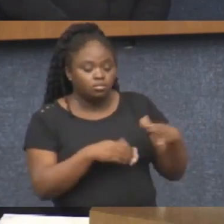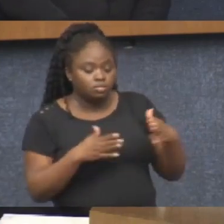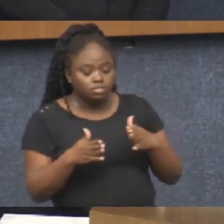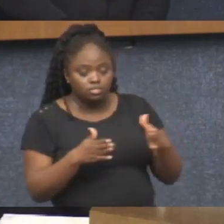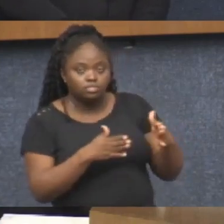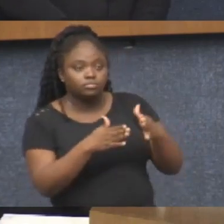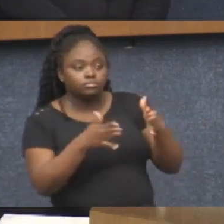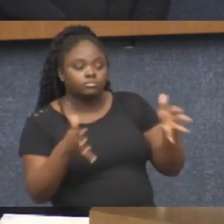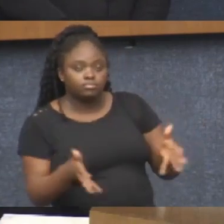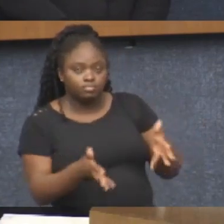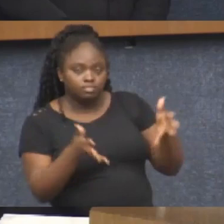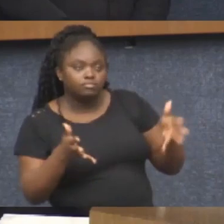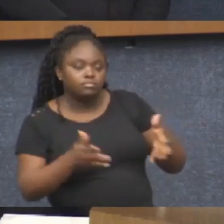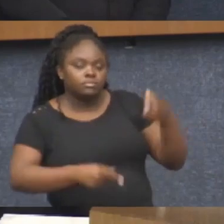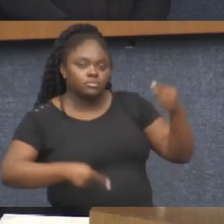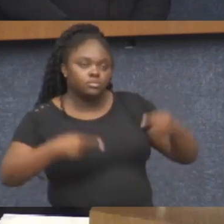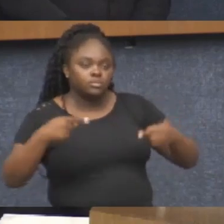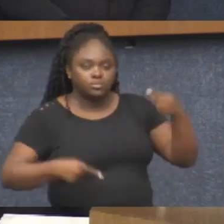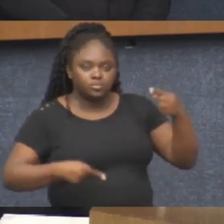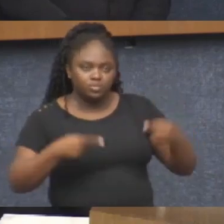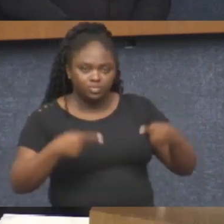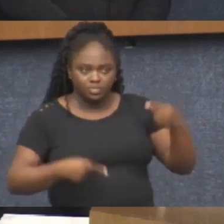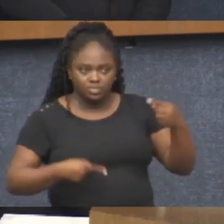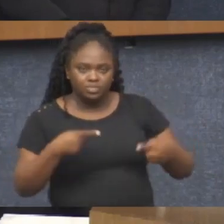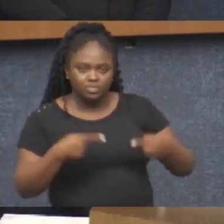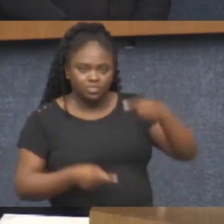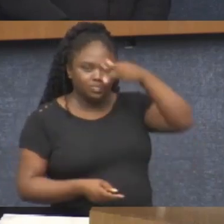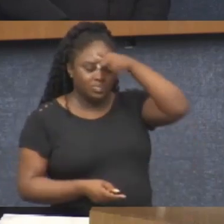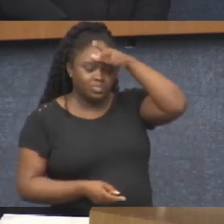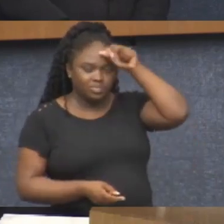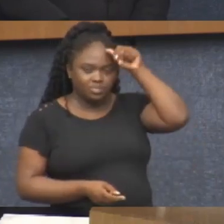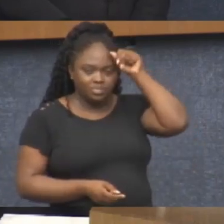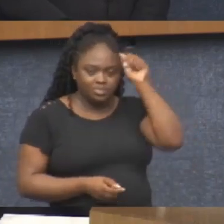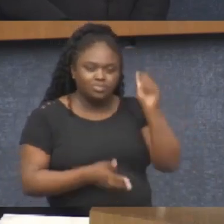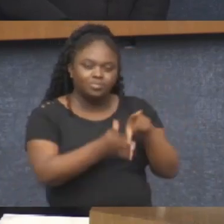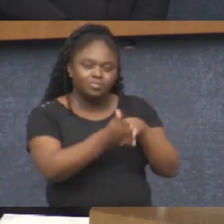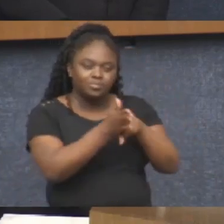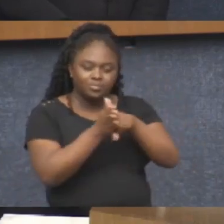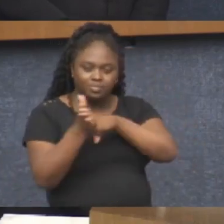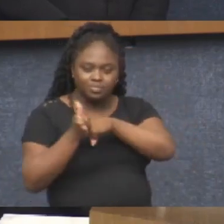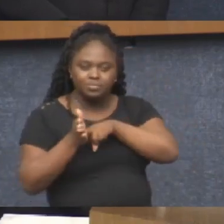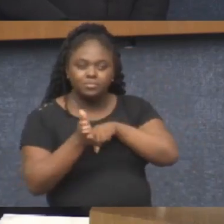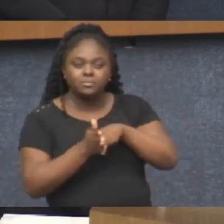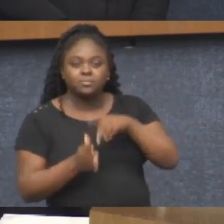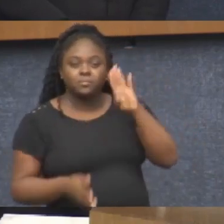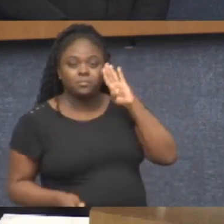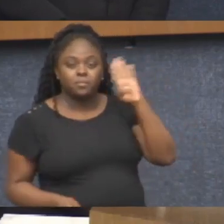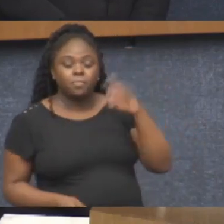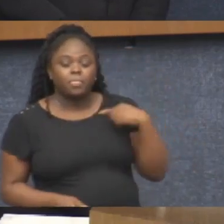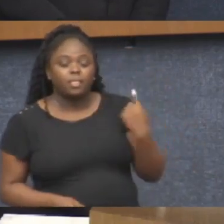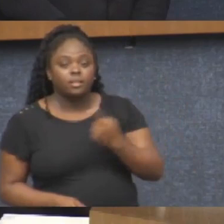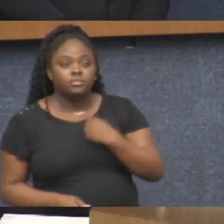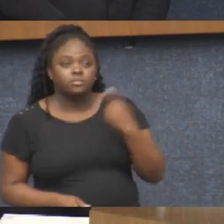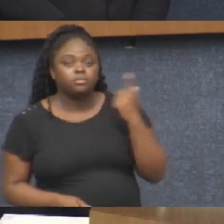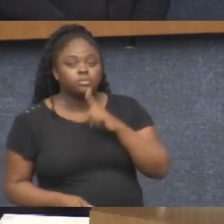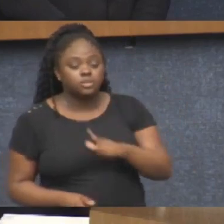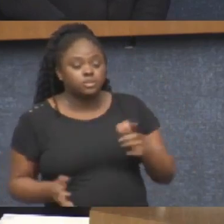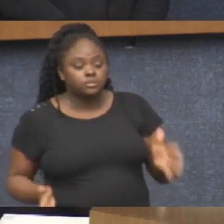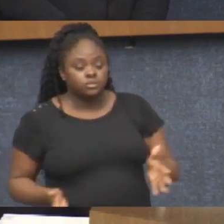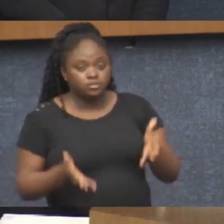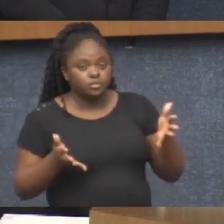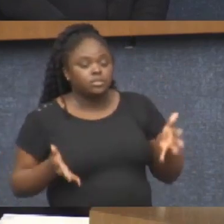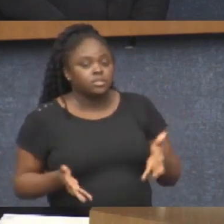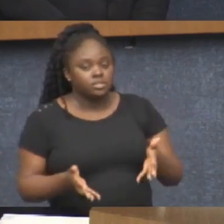diretrizes, nessas influências na política pública, né? Com dados, principalmente, para a gente conseguir influenciar os